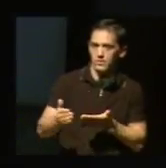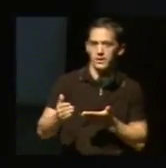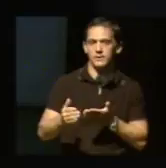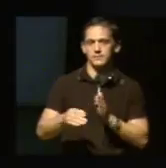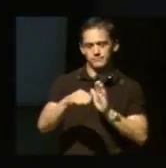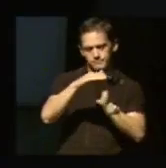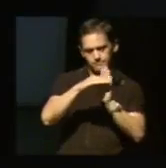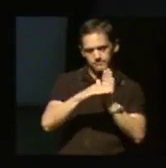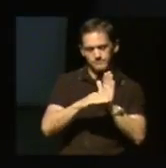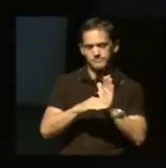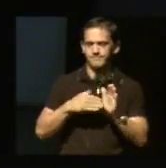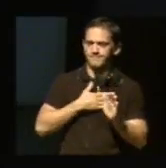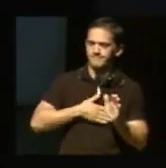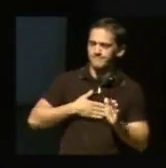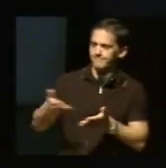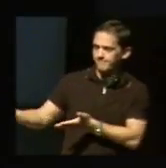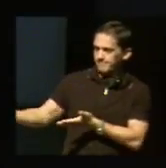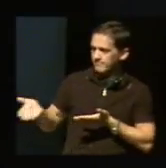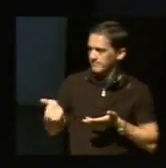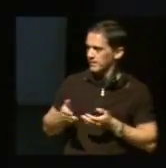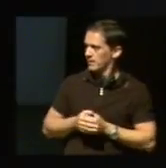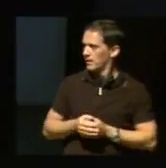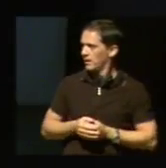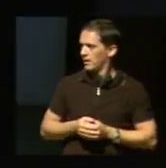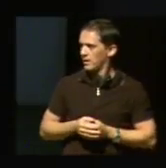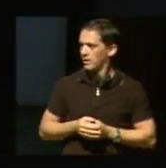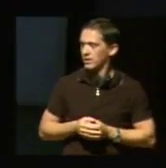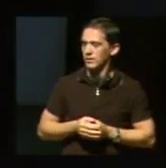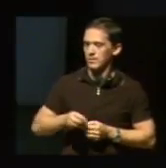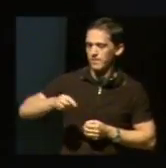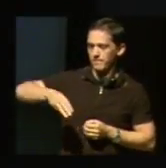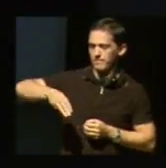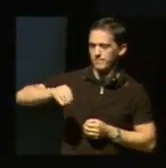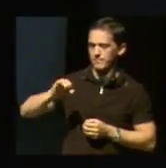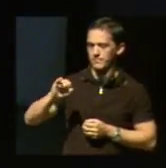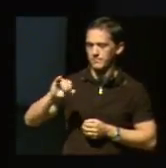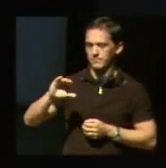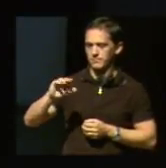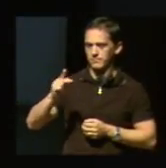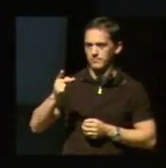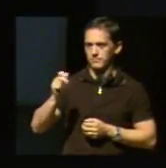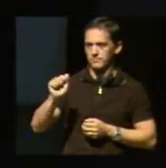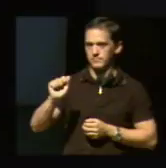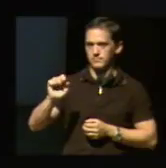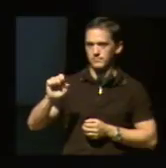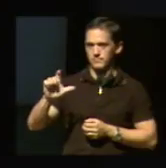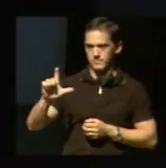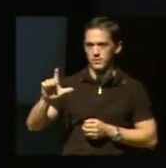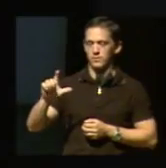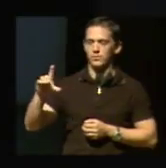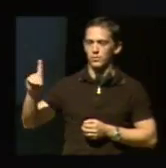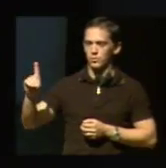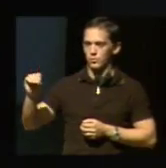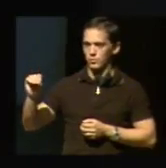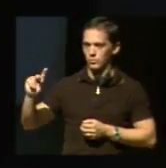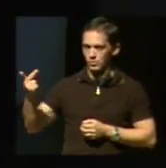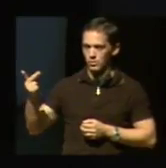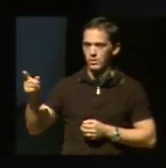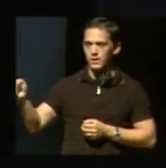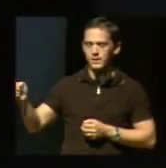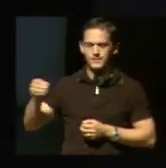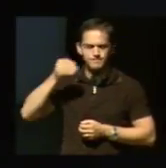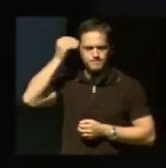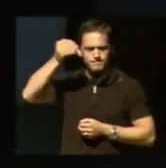ouvir a partir de agora o Dr. Michael Dó. O especialista é uma referência quanto aos fenômenos